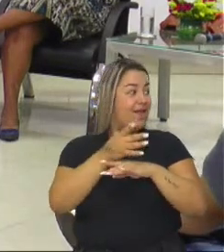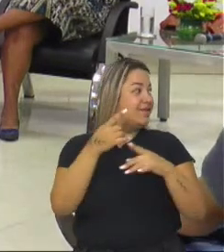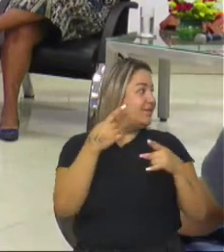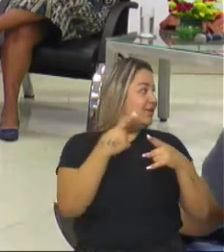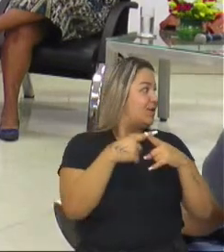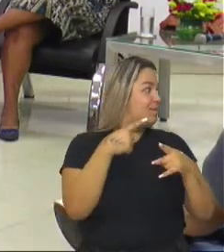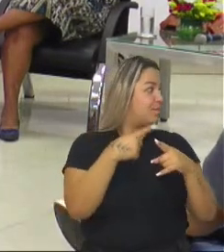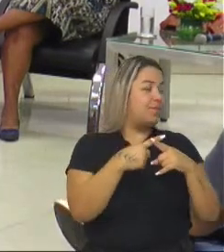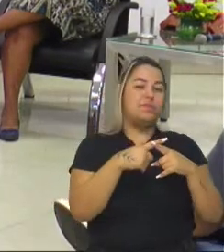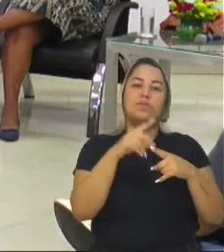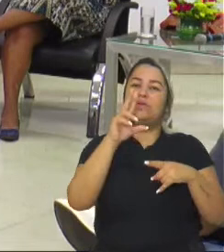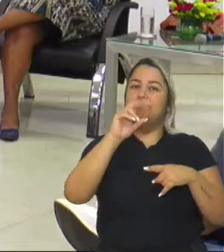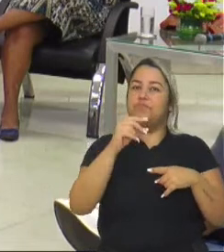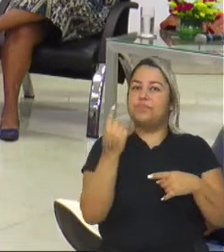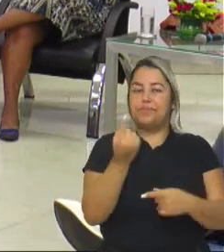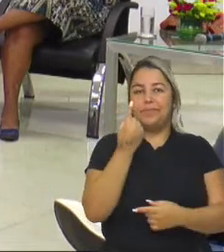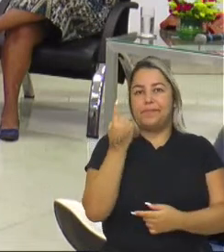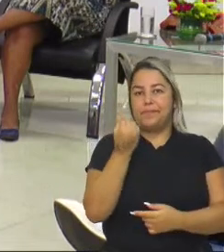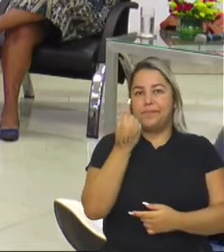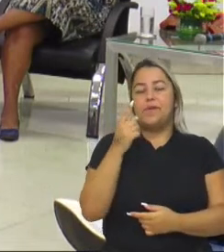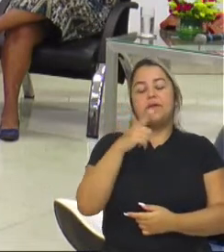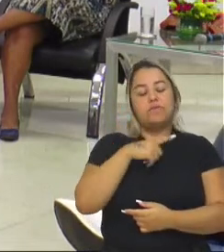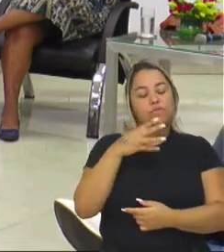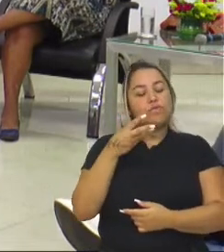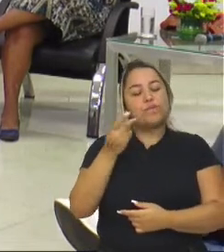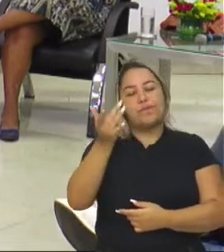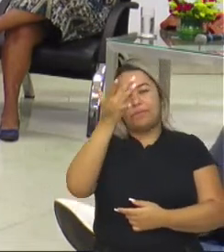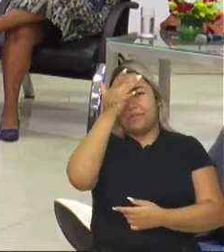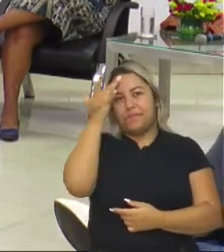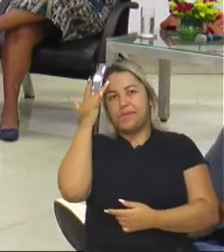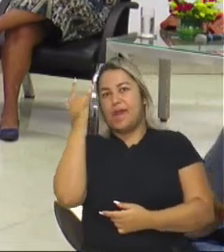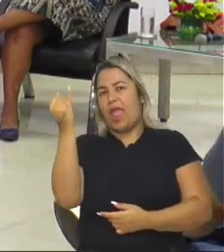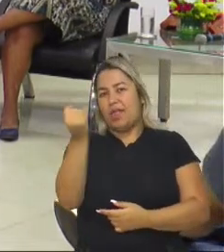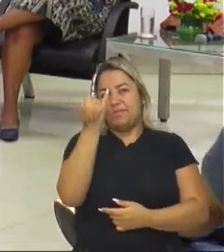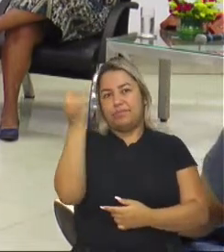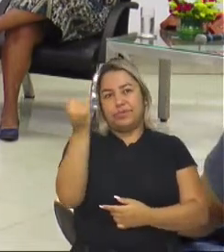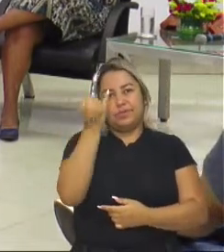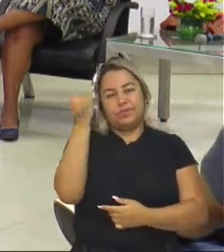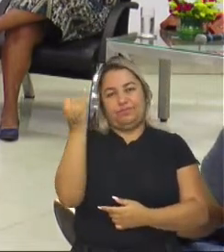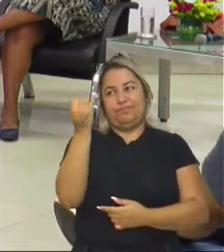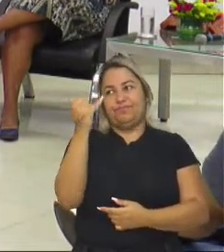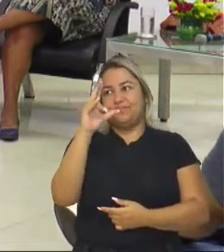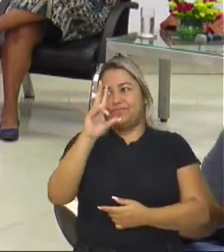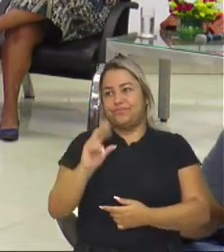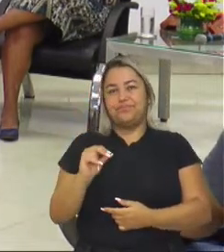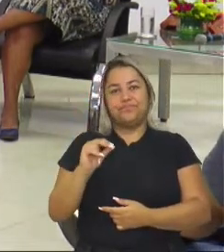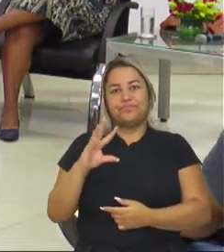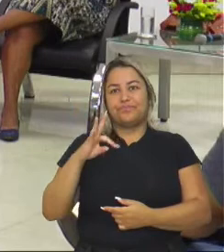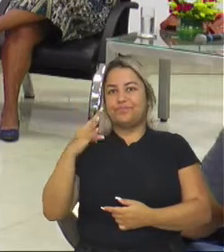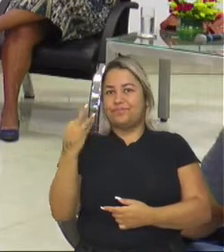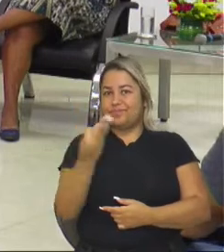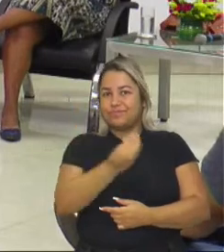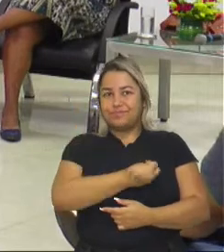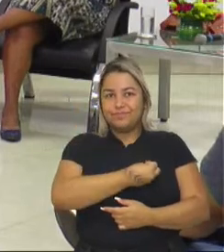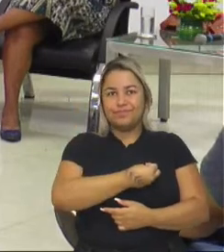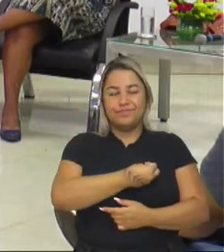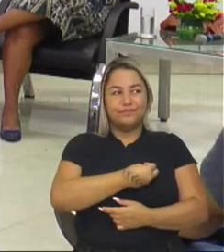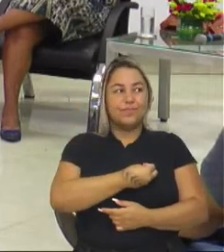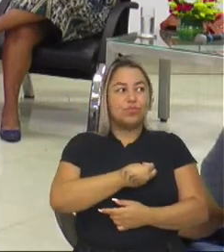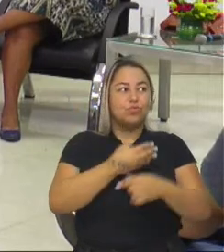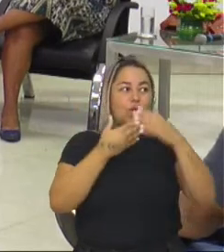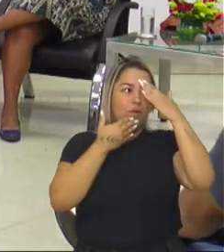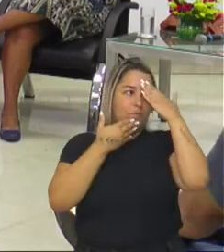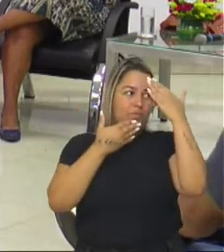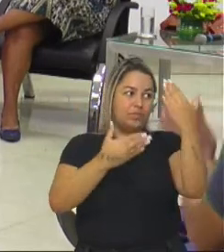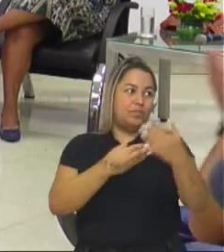não é só você que está lá. Acho que tem muita gente que está lá com você. Então, para nós isso é fundamental. Então, não é uma pessoa trans, é a Cime que está lá. Então, acho que muito obrigada